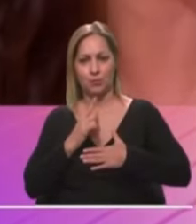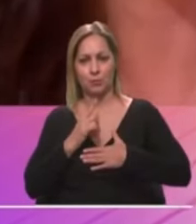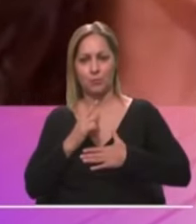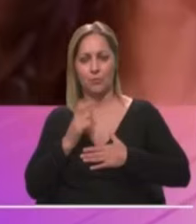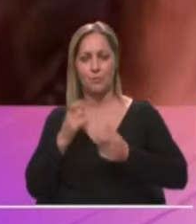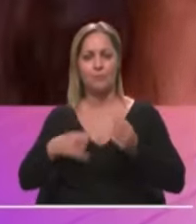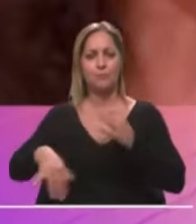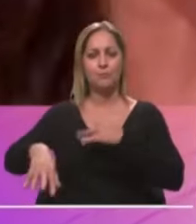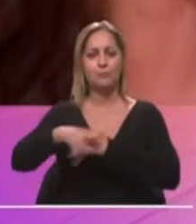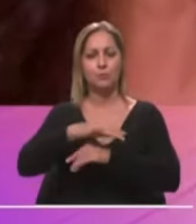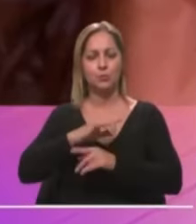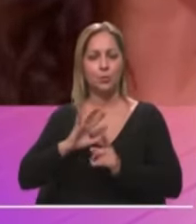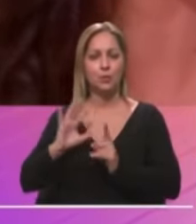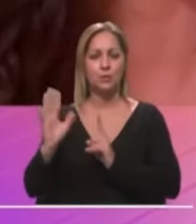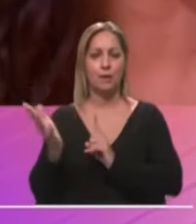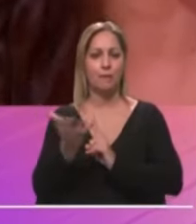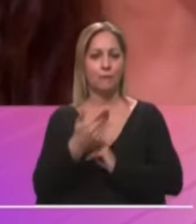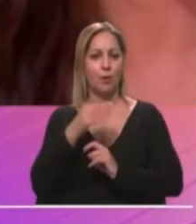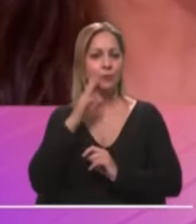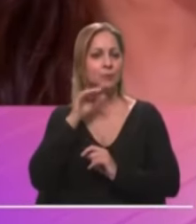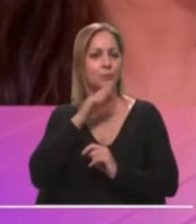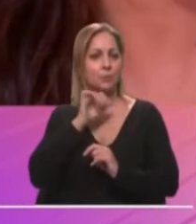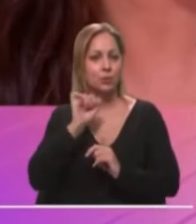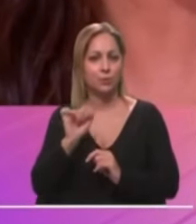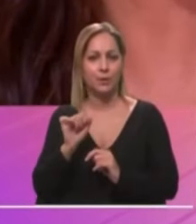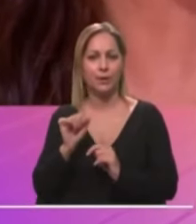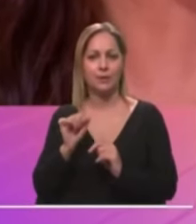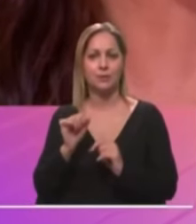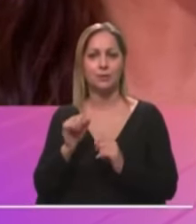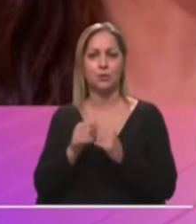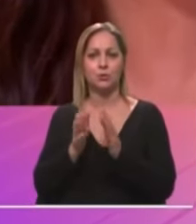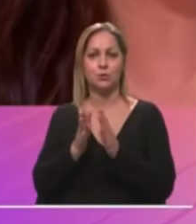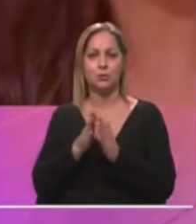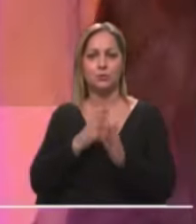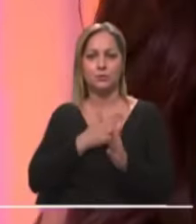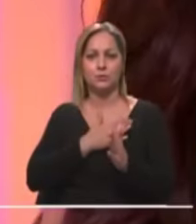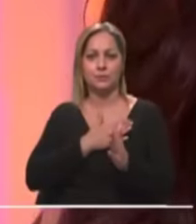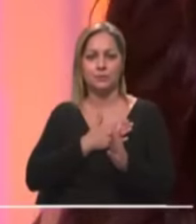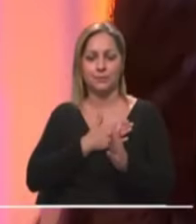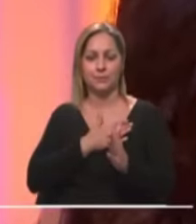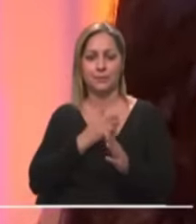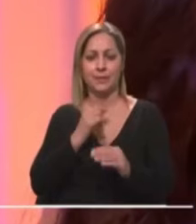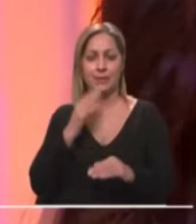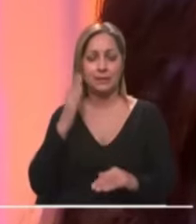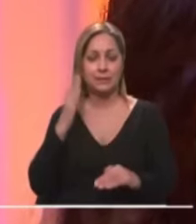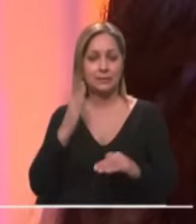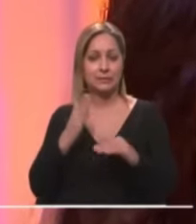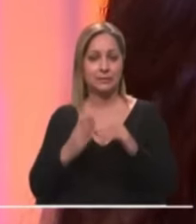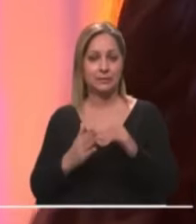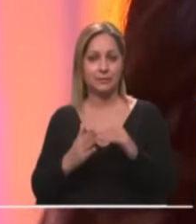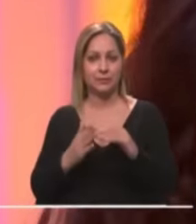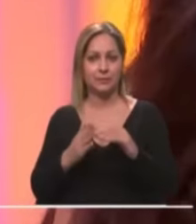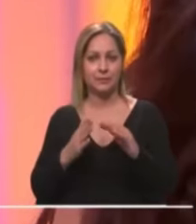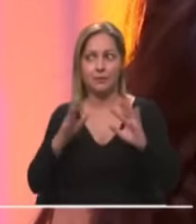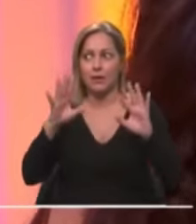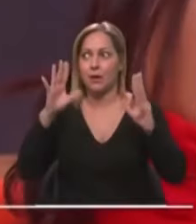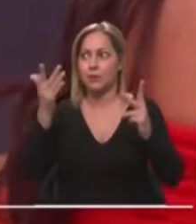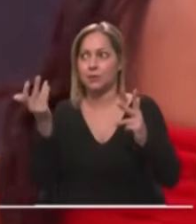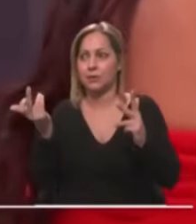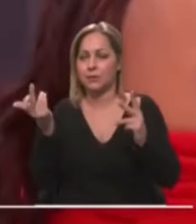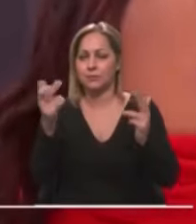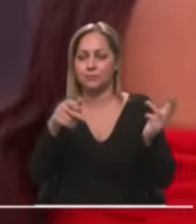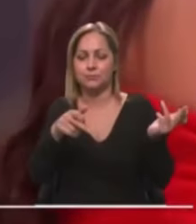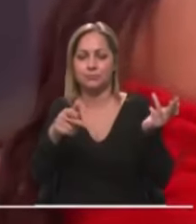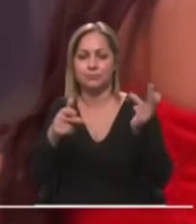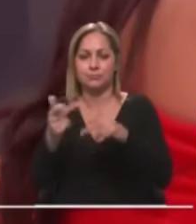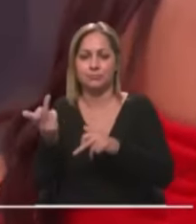meus pais. Claro, para toda a gente. Uma coisa. E de repente é um sem fim de coisas que acontece, que nos oferecem, não é?